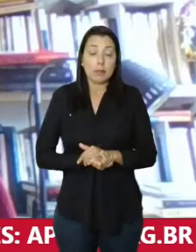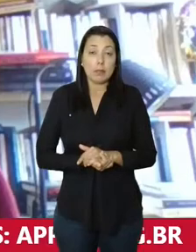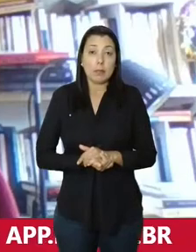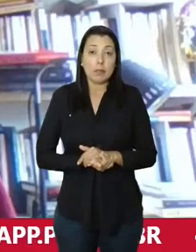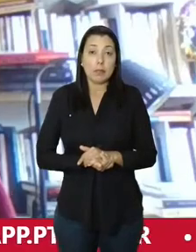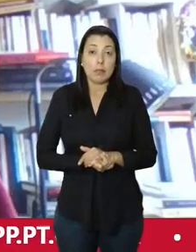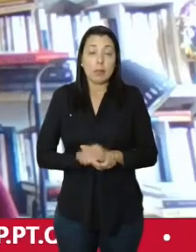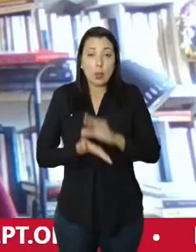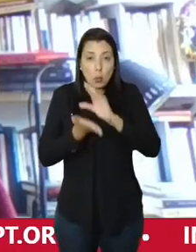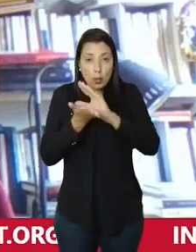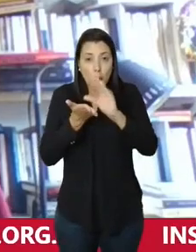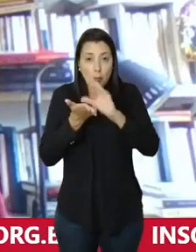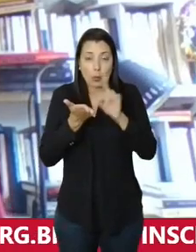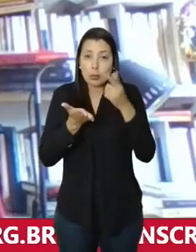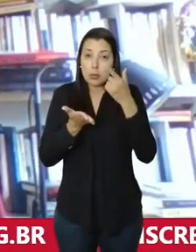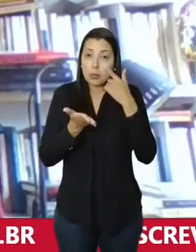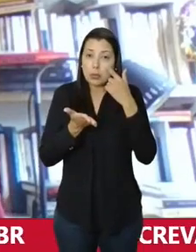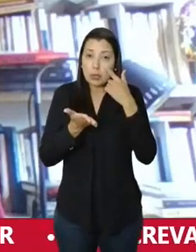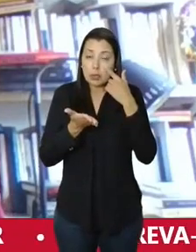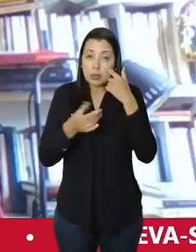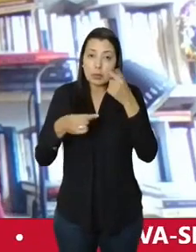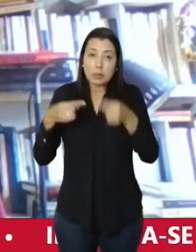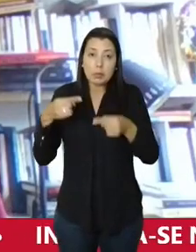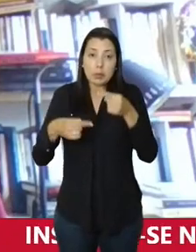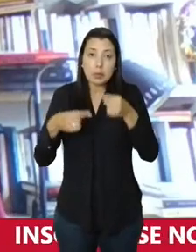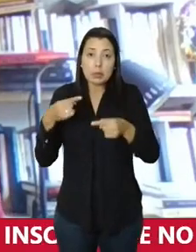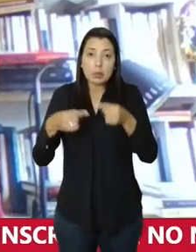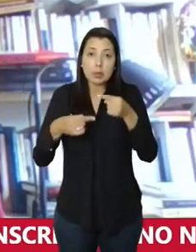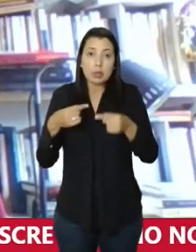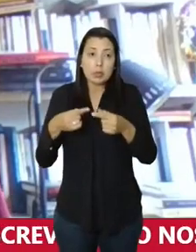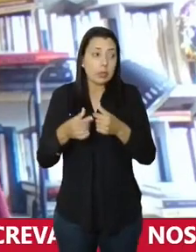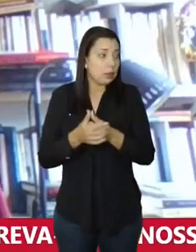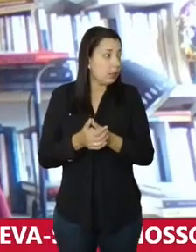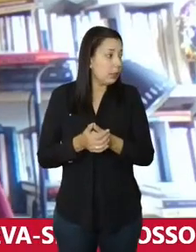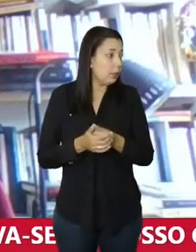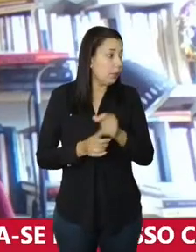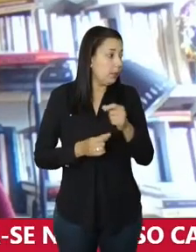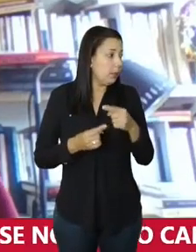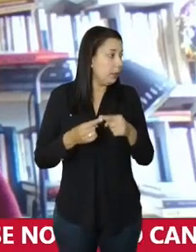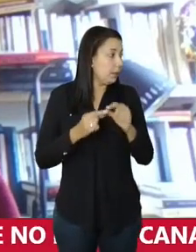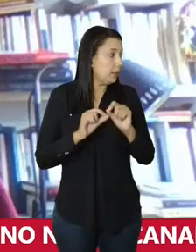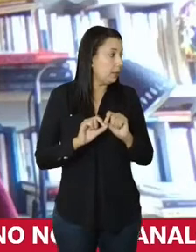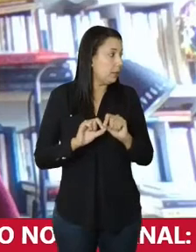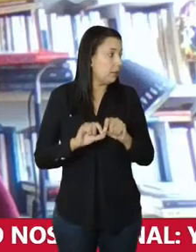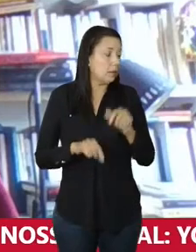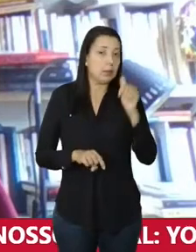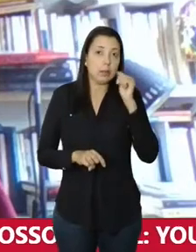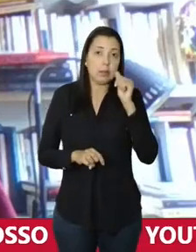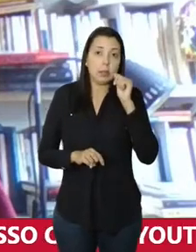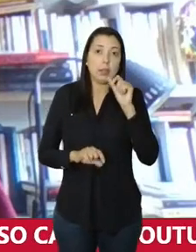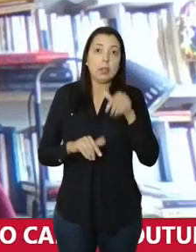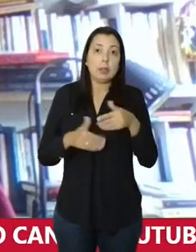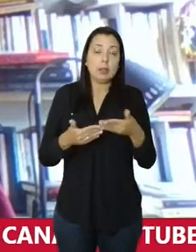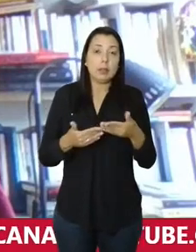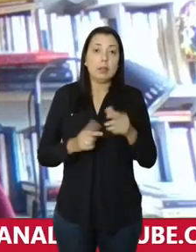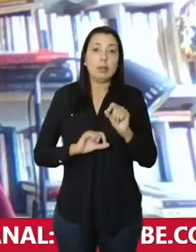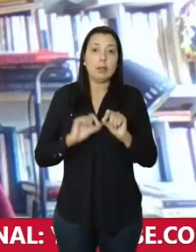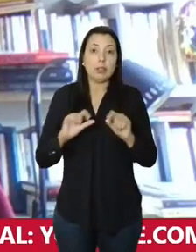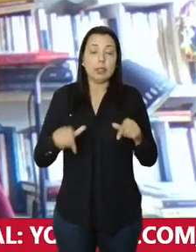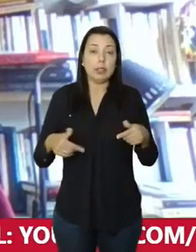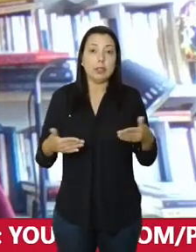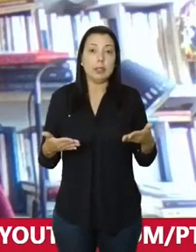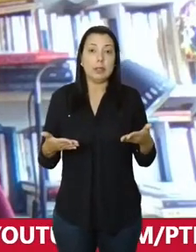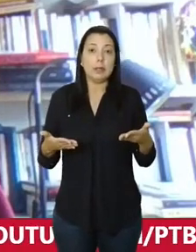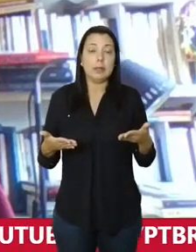o recurso previsto para as políticas para as mulheres é zero.